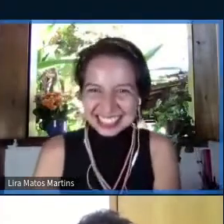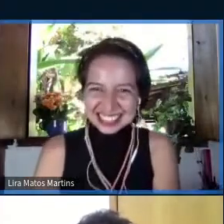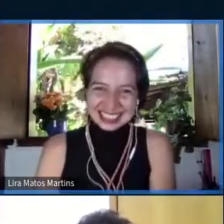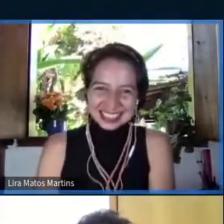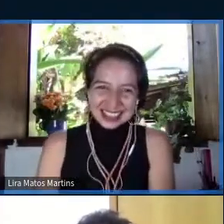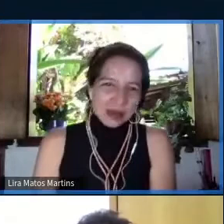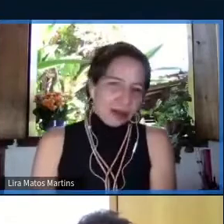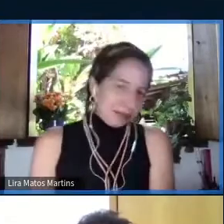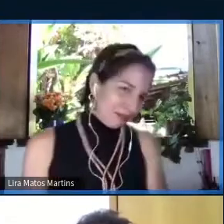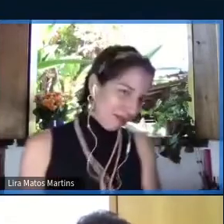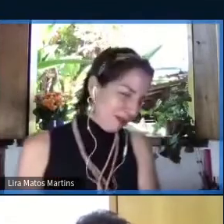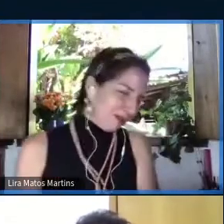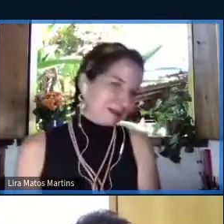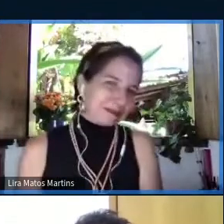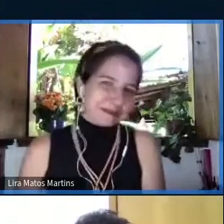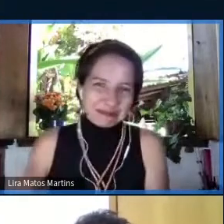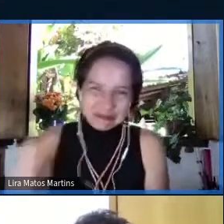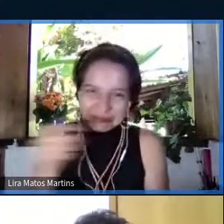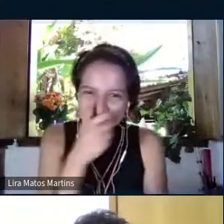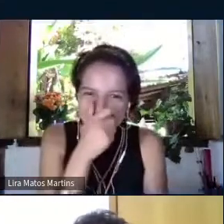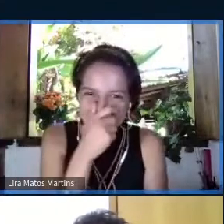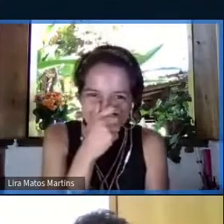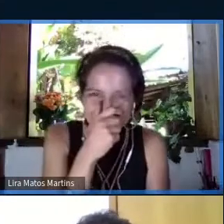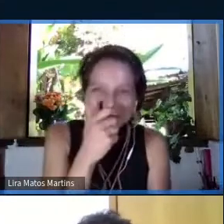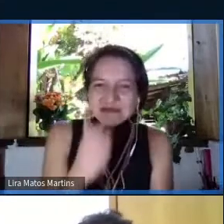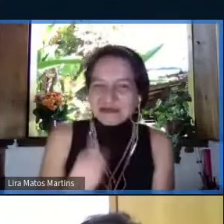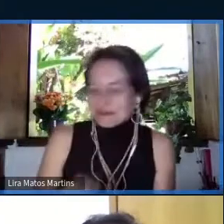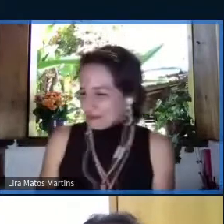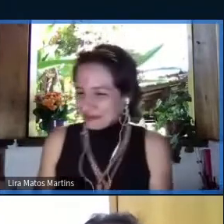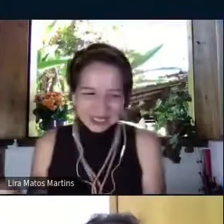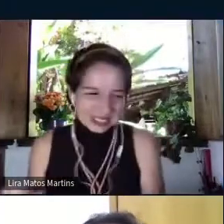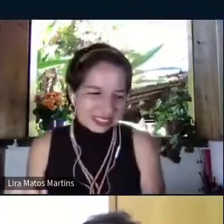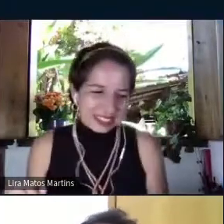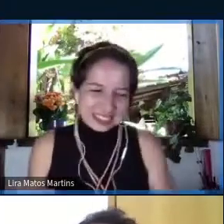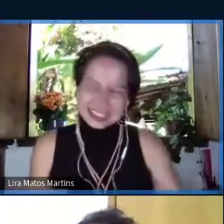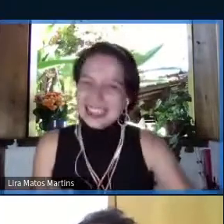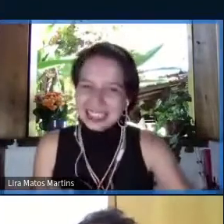Eu falo assim, gente, é gravado, né?